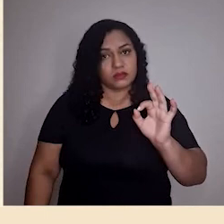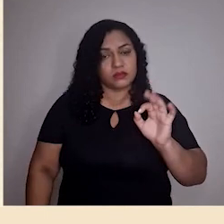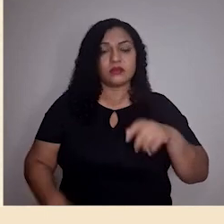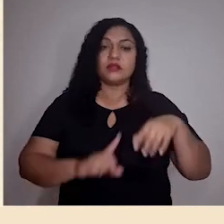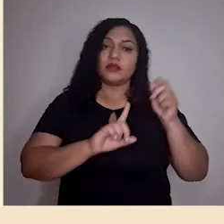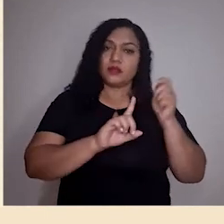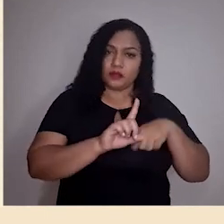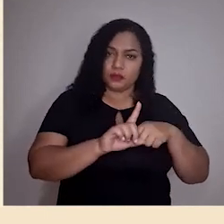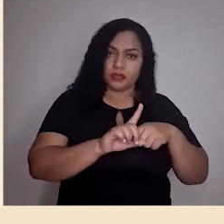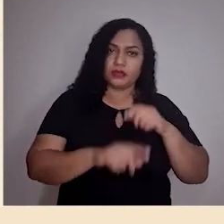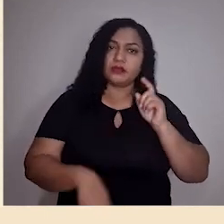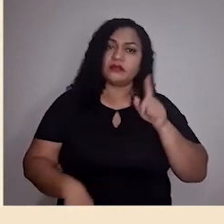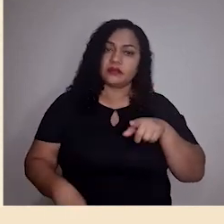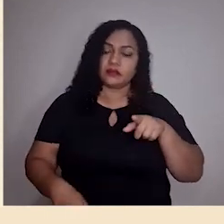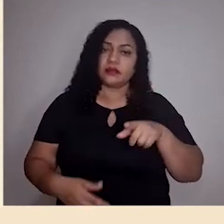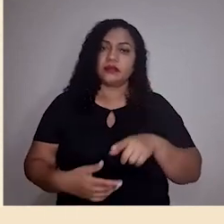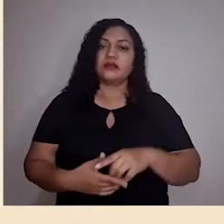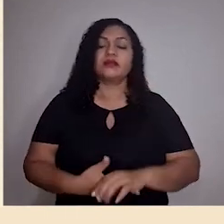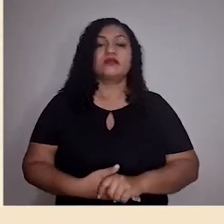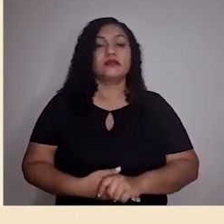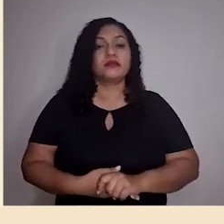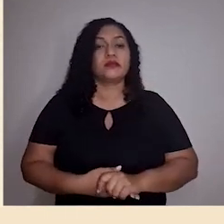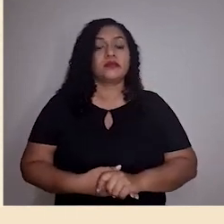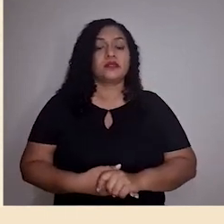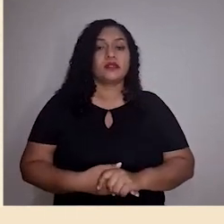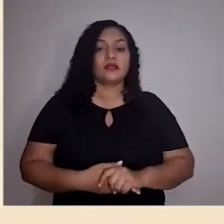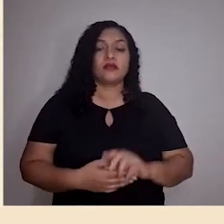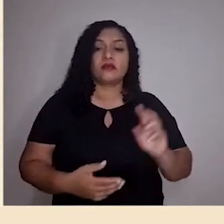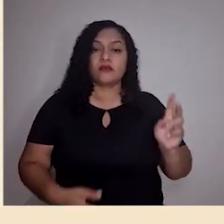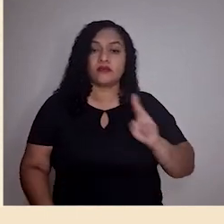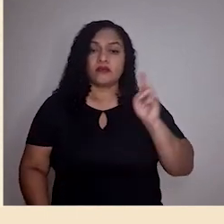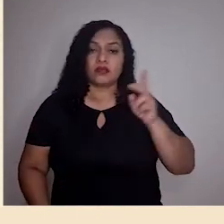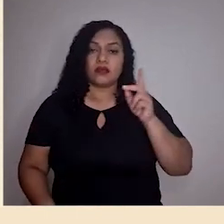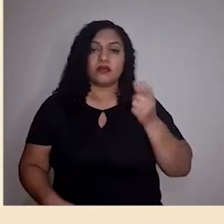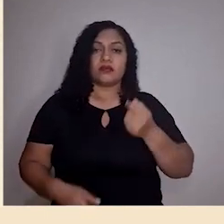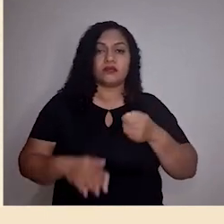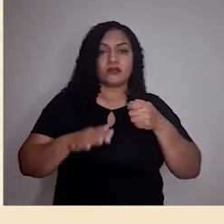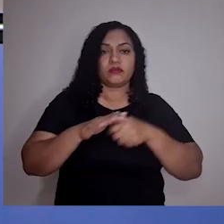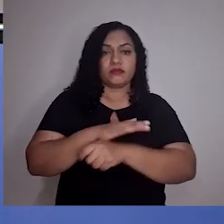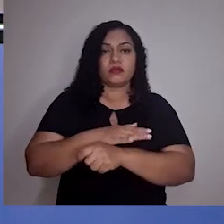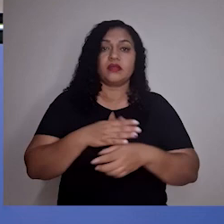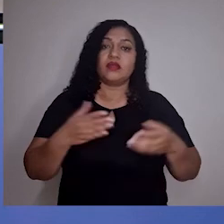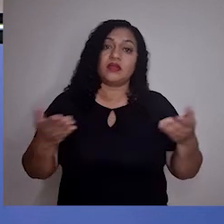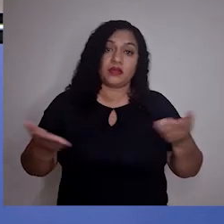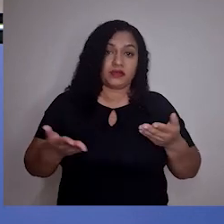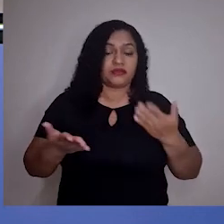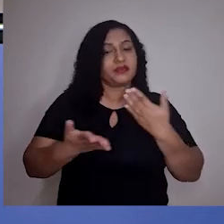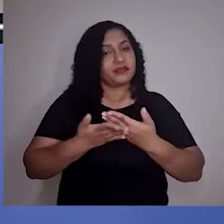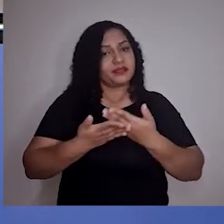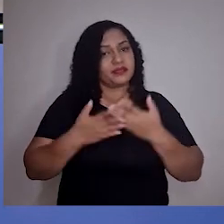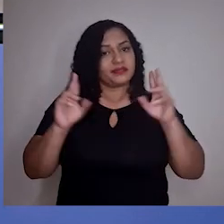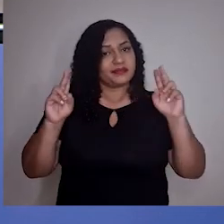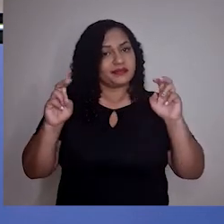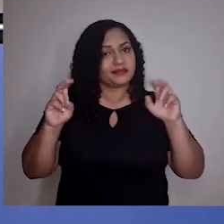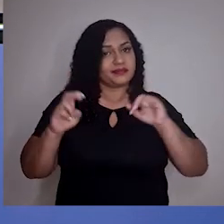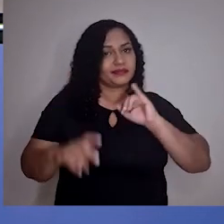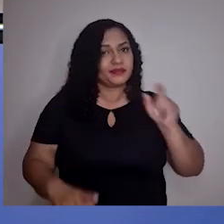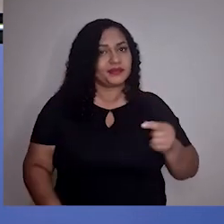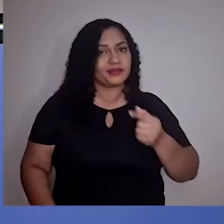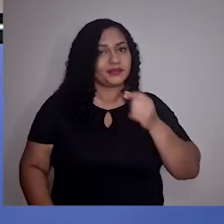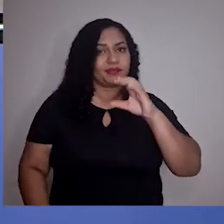12,5% ao mês. Essa é a taxa daquela aplicação. Então essa foi a nossa aula sobre